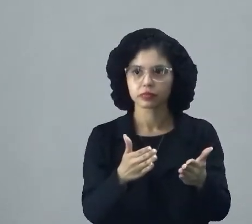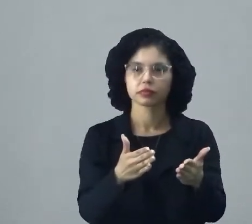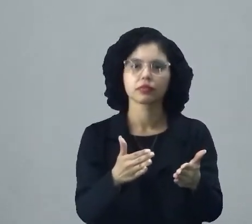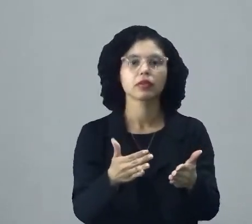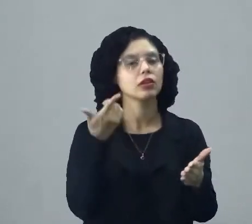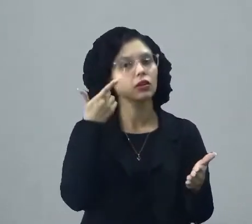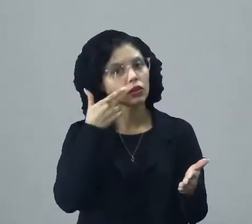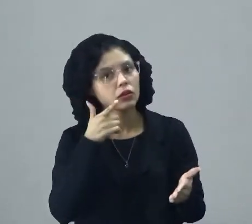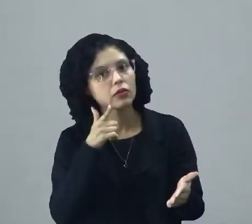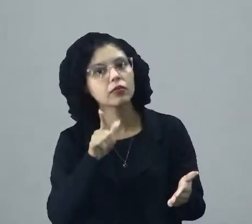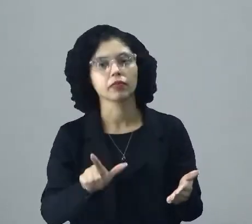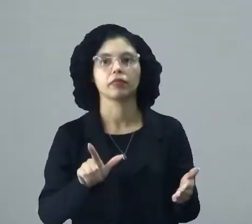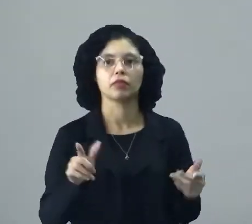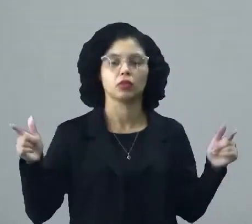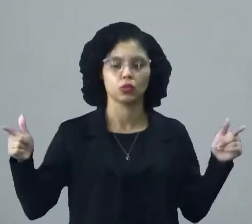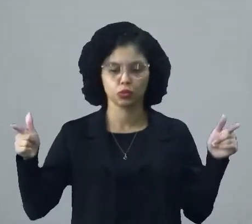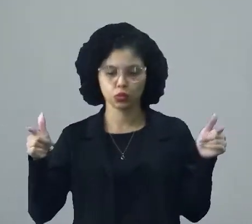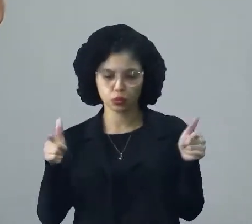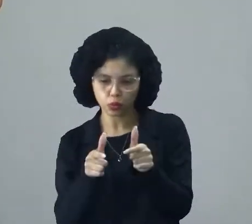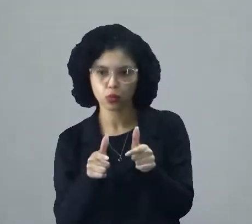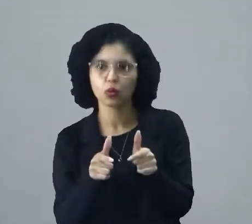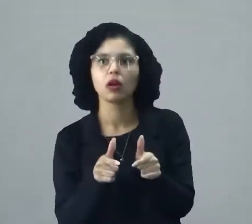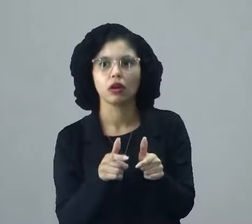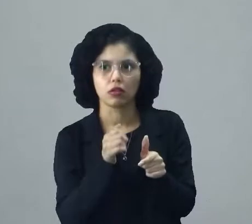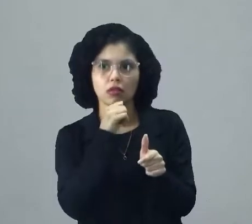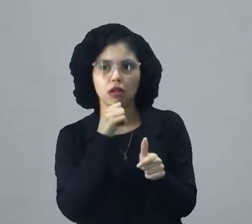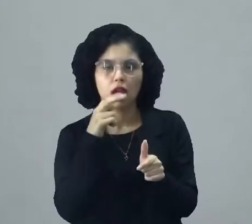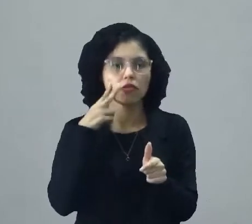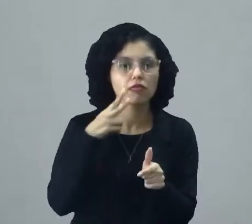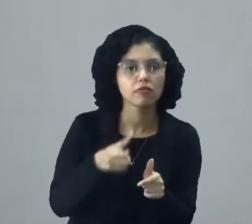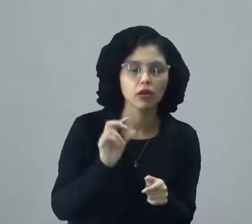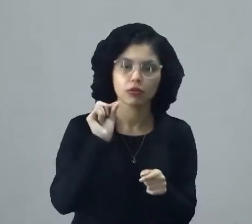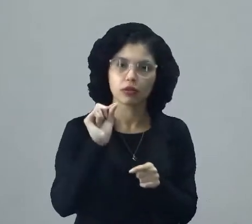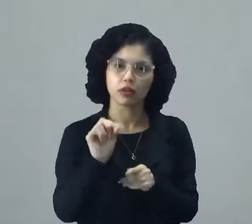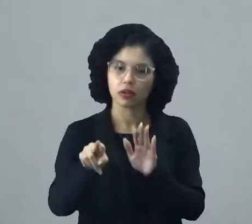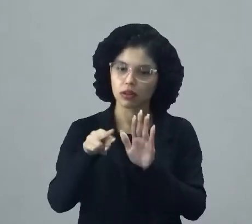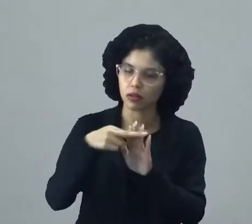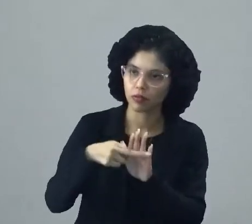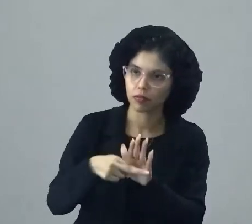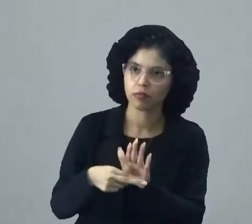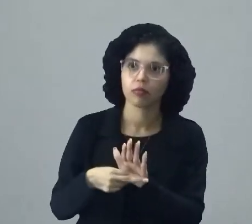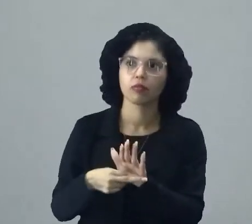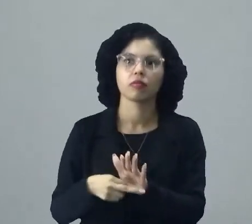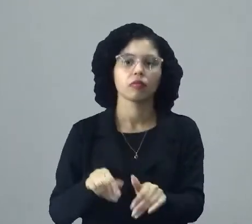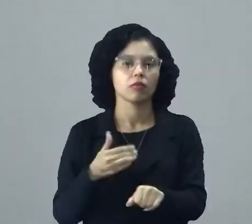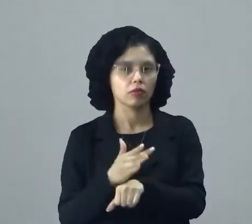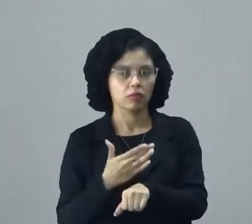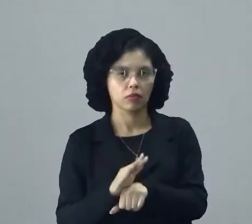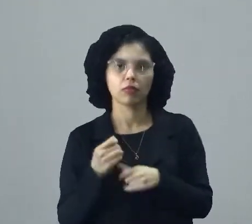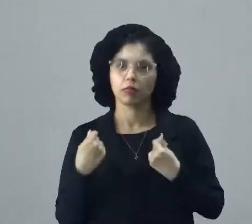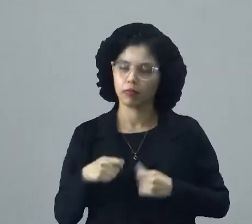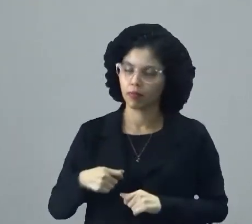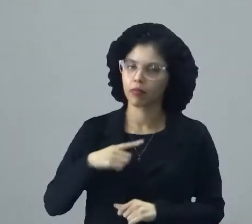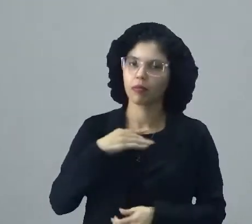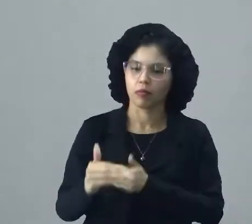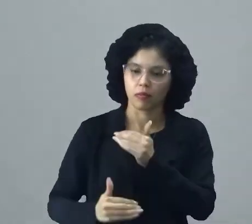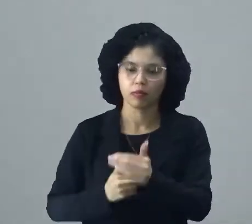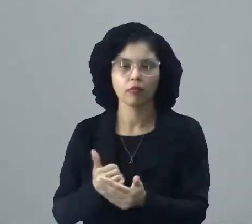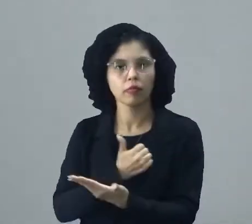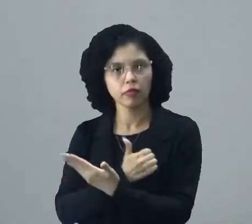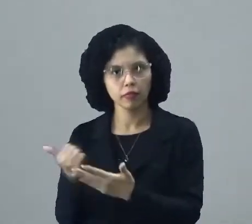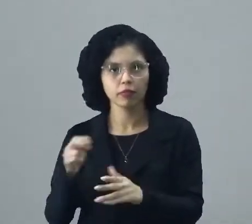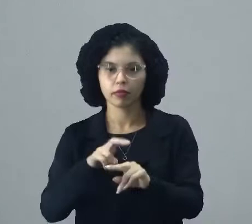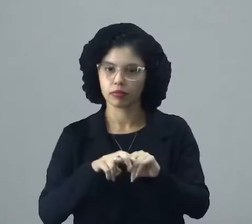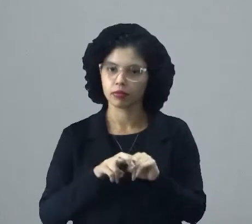objetivo, a gente consegue delimitar, a gente consegue identificar e padronizar os exercícios que vão ser desenvolvidos para aquela